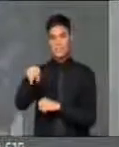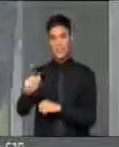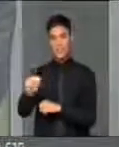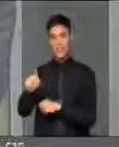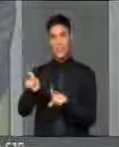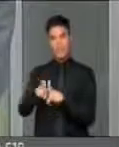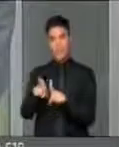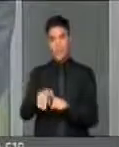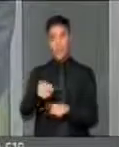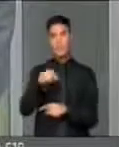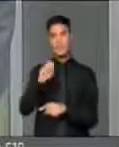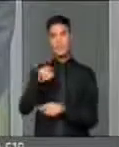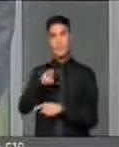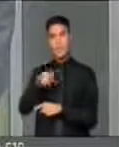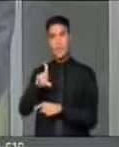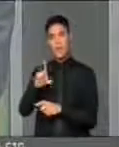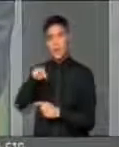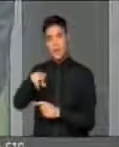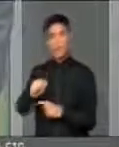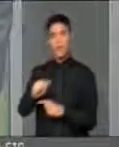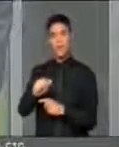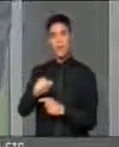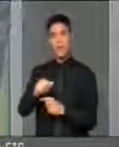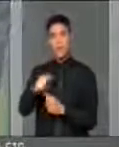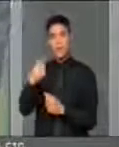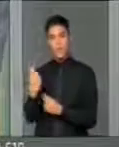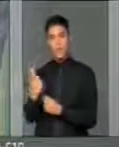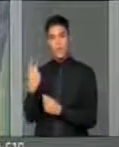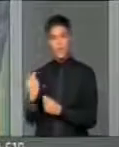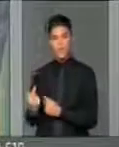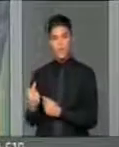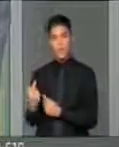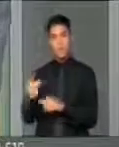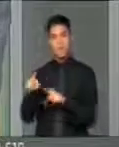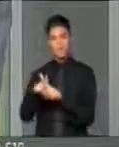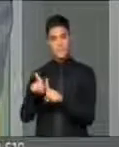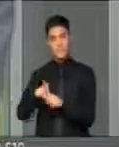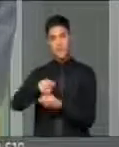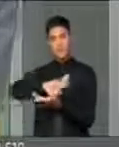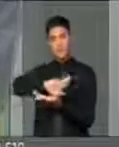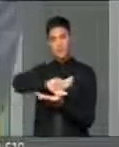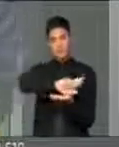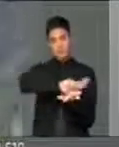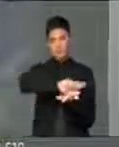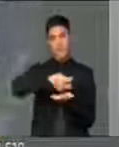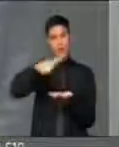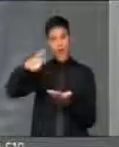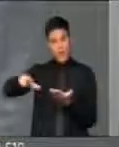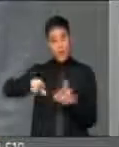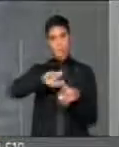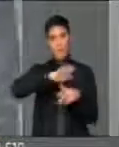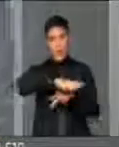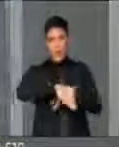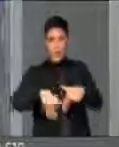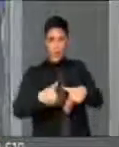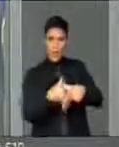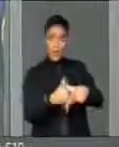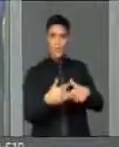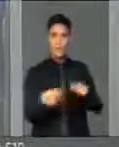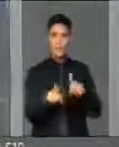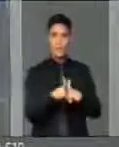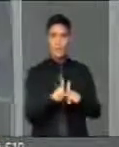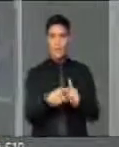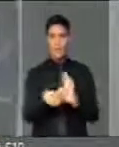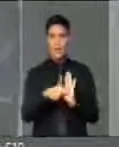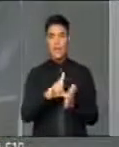Abreu e Lima e Comperj, Prêmio 1 e 2, e de todos os desvios de recursos da empresa, conforme a